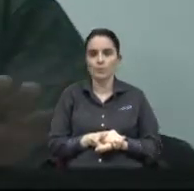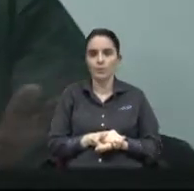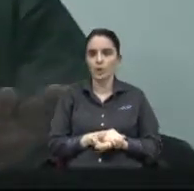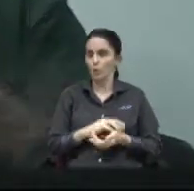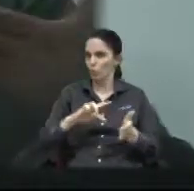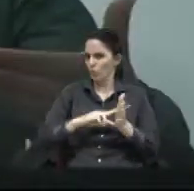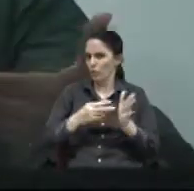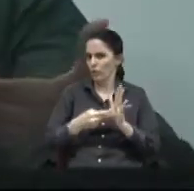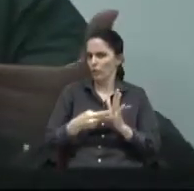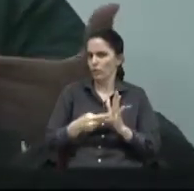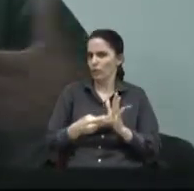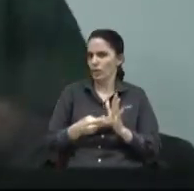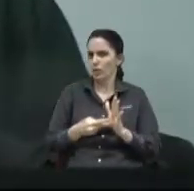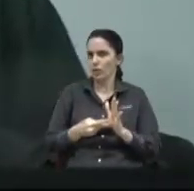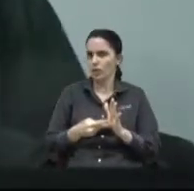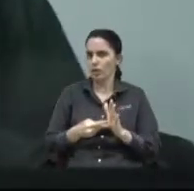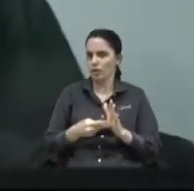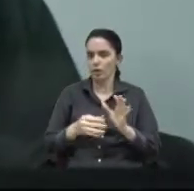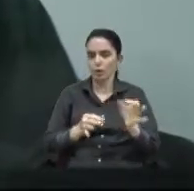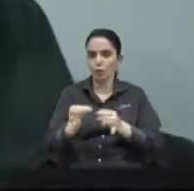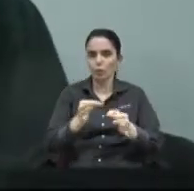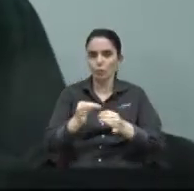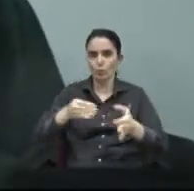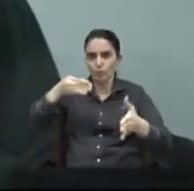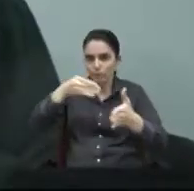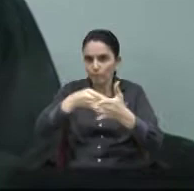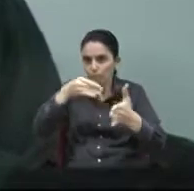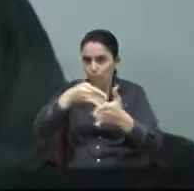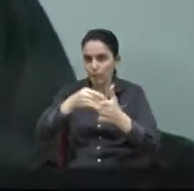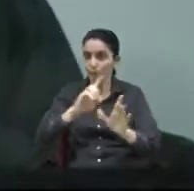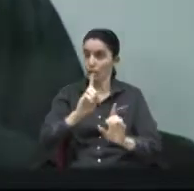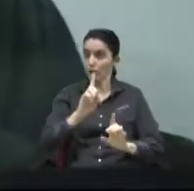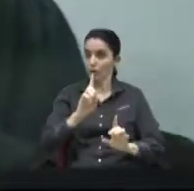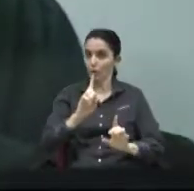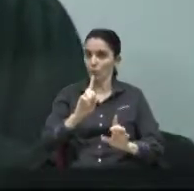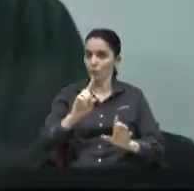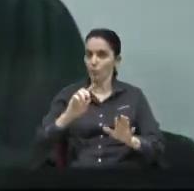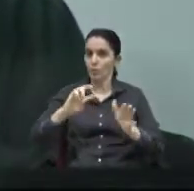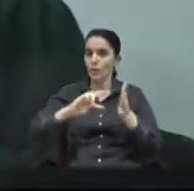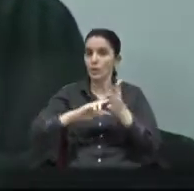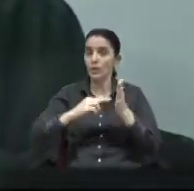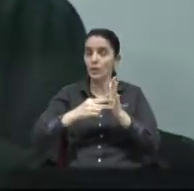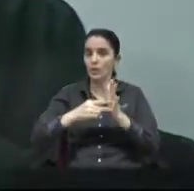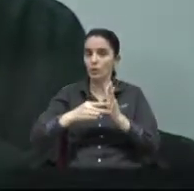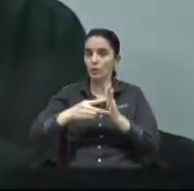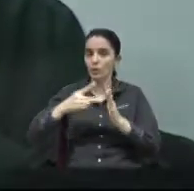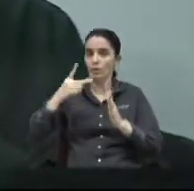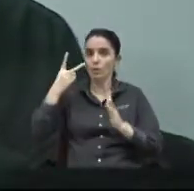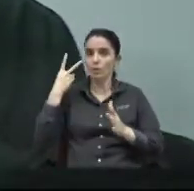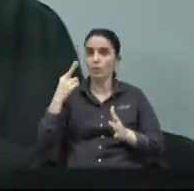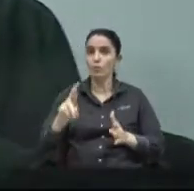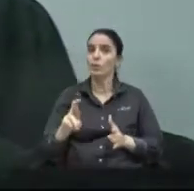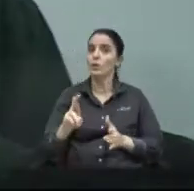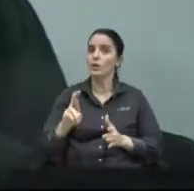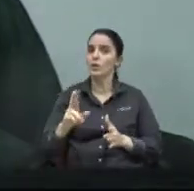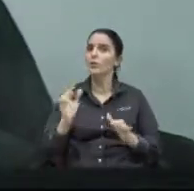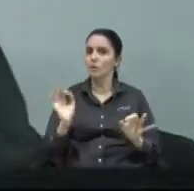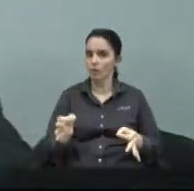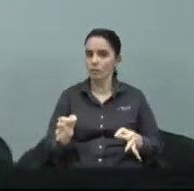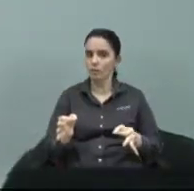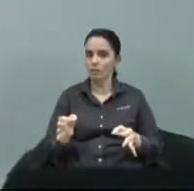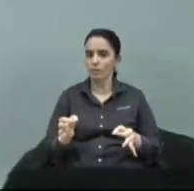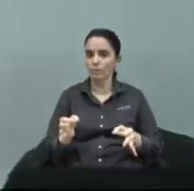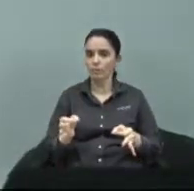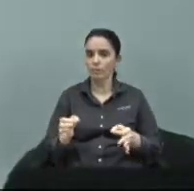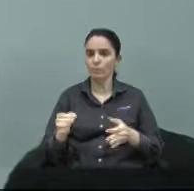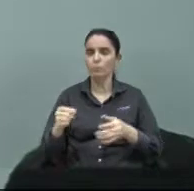barrando o projeto. Simplesmente estamos criando um pouco mais de valorização nos projetos. Então, um abaixo-assinado de 30 assinaturas